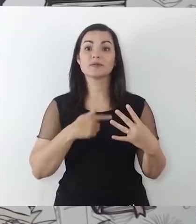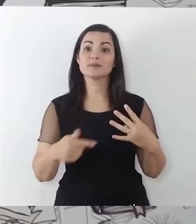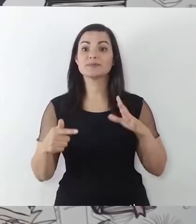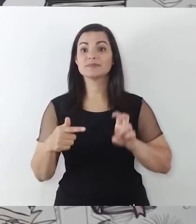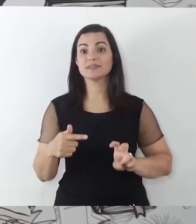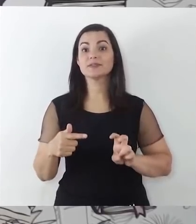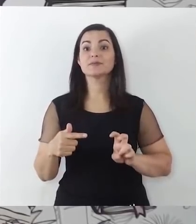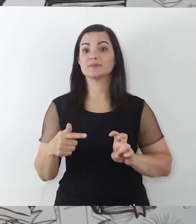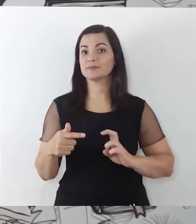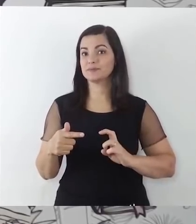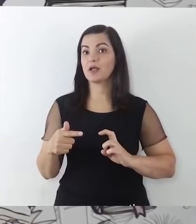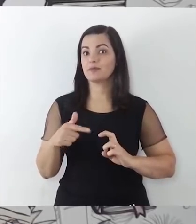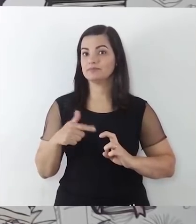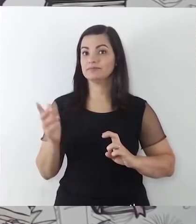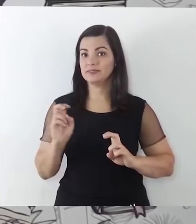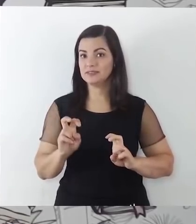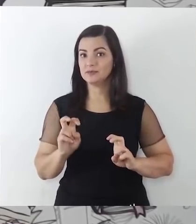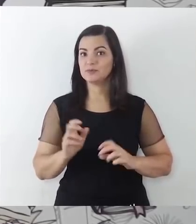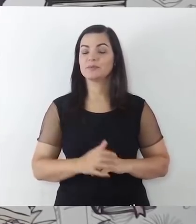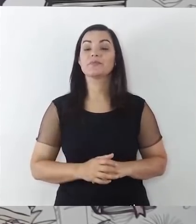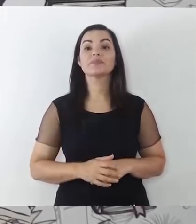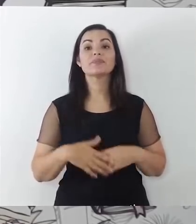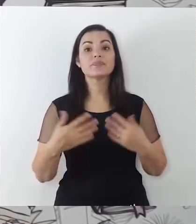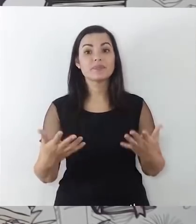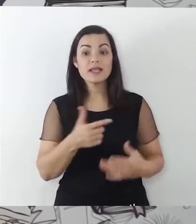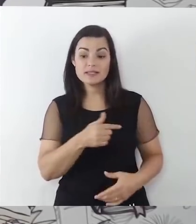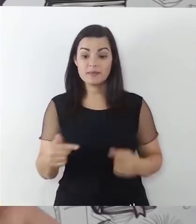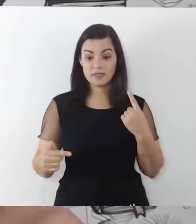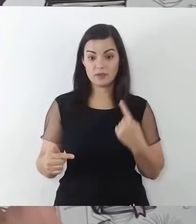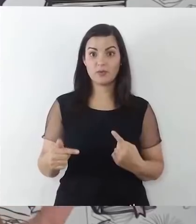colocar todas as peças.